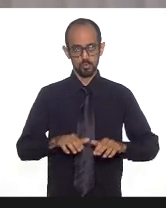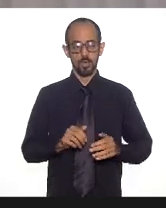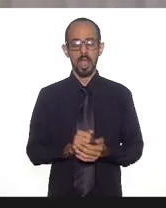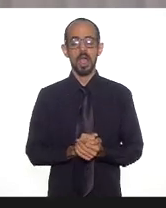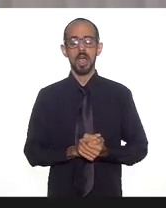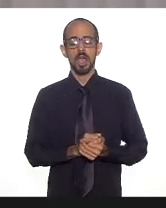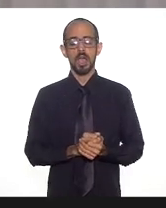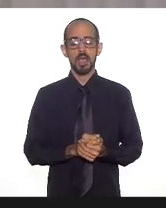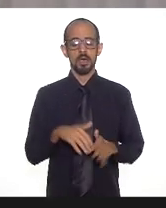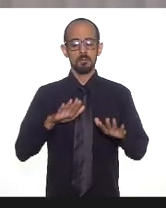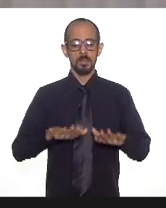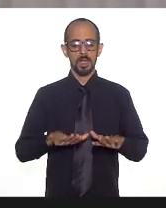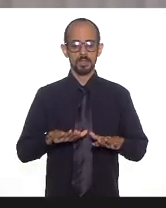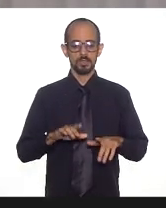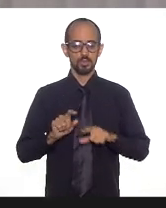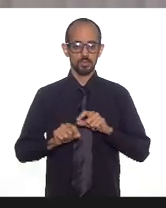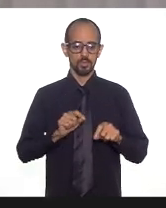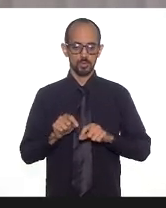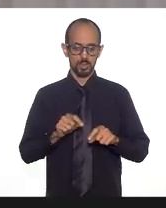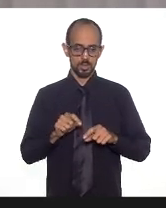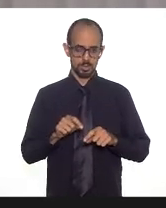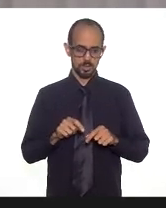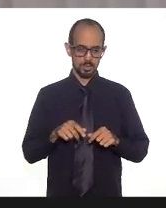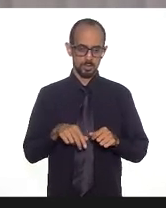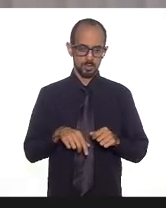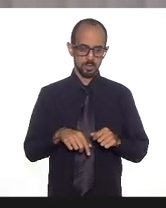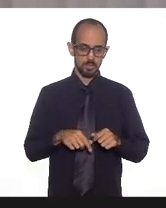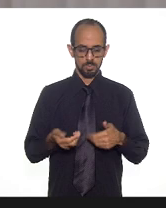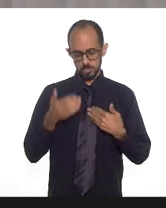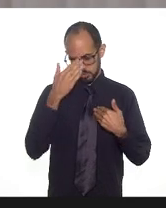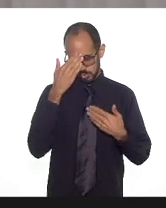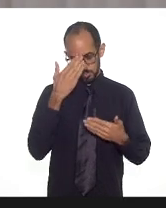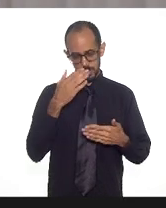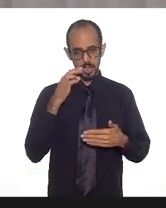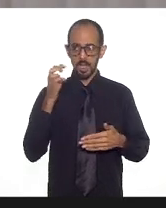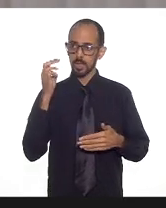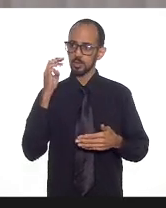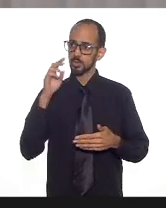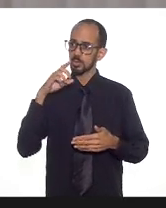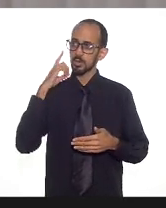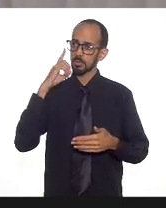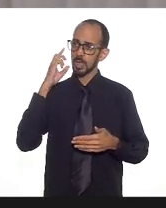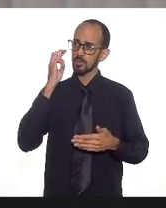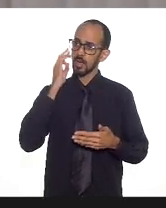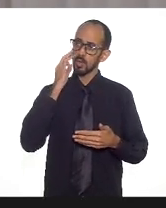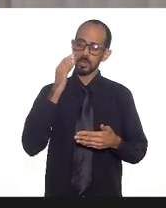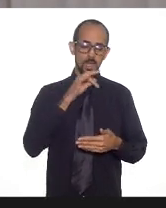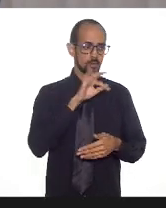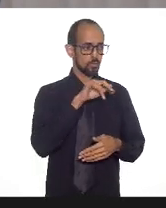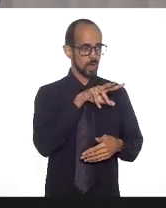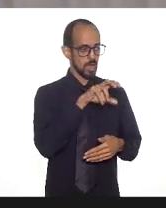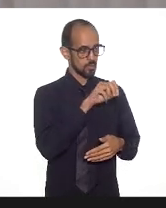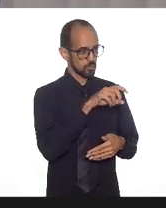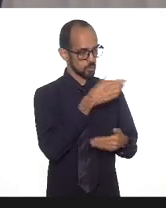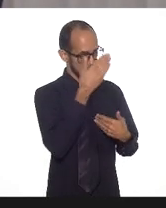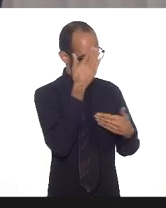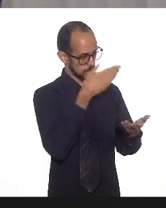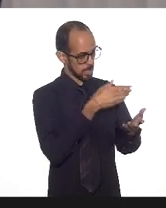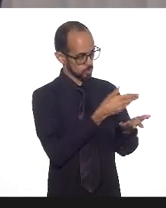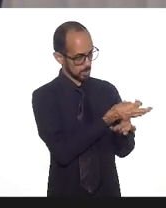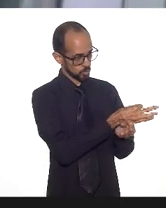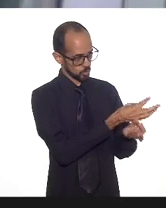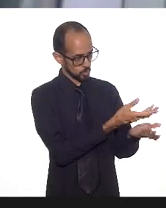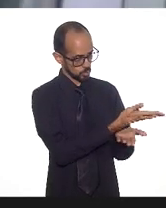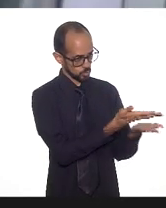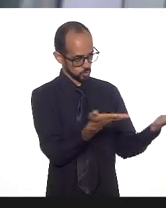assim, até o meio-dia eu vou estar presente. Obrigado, Vanecki, Valdeque, obrigado, Flávio, obrigado a todos.